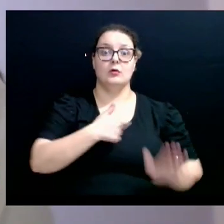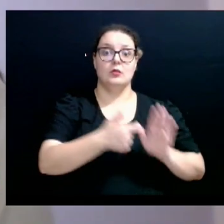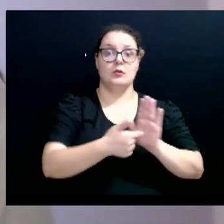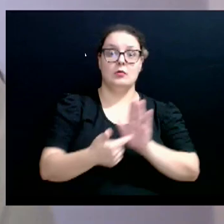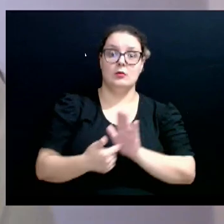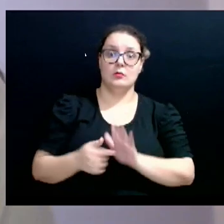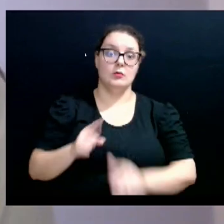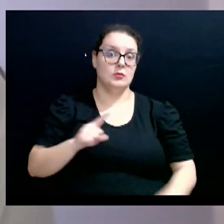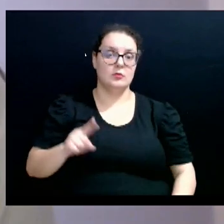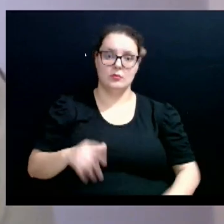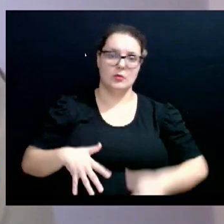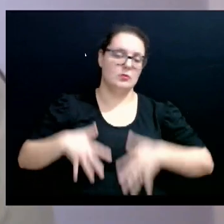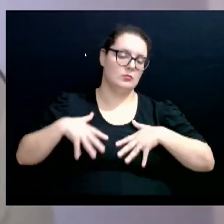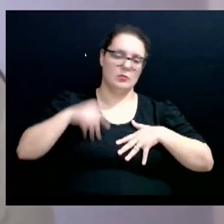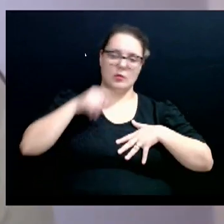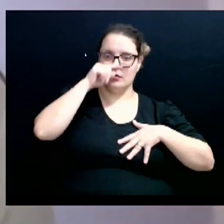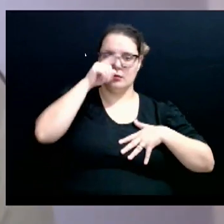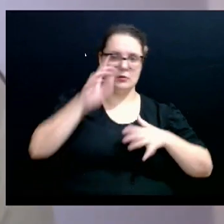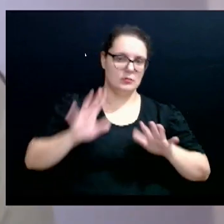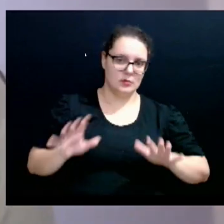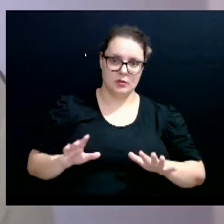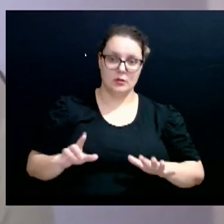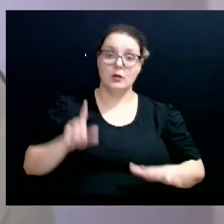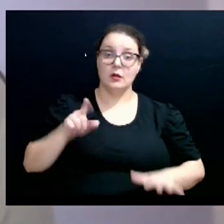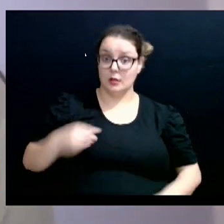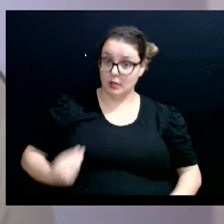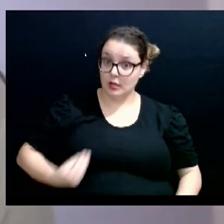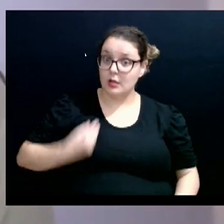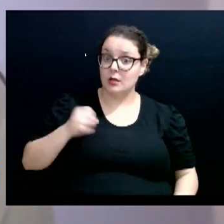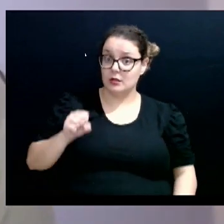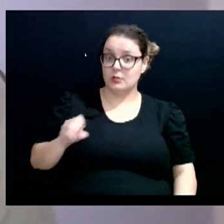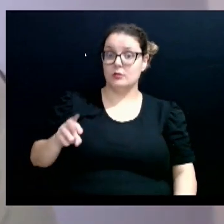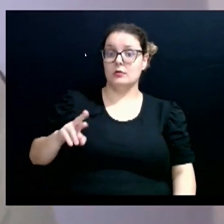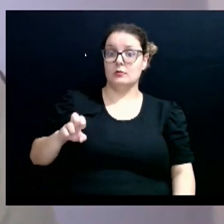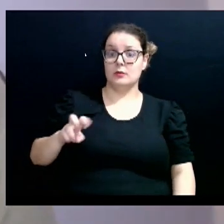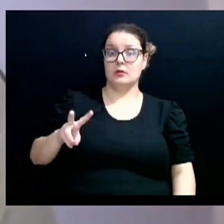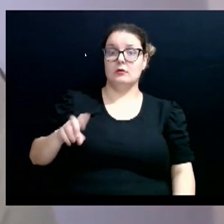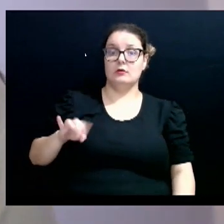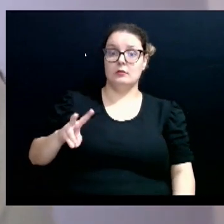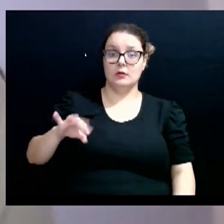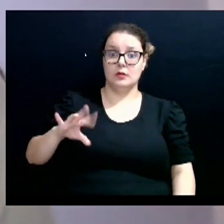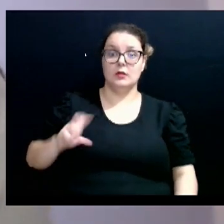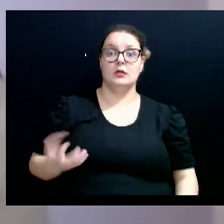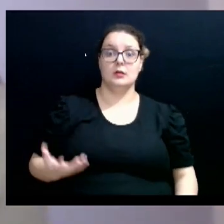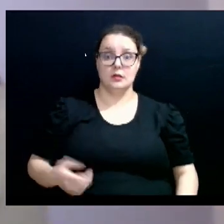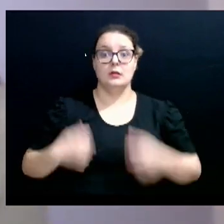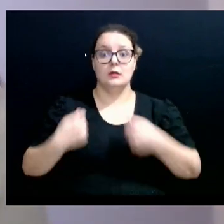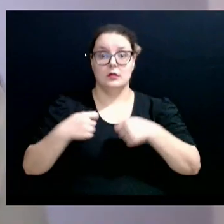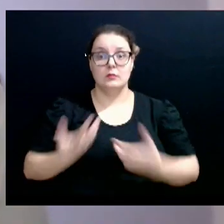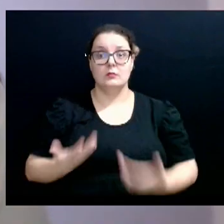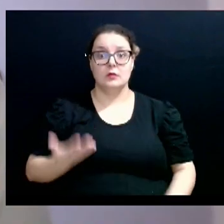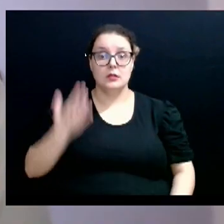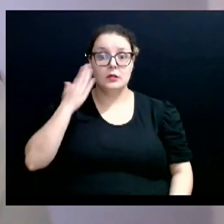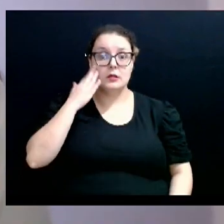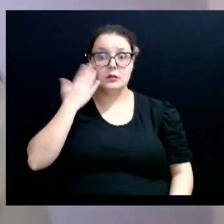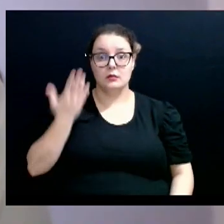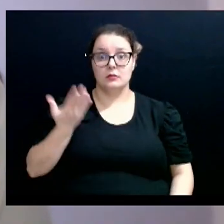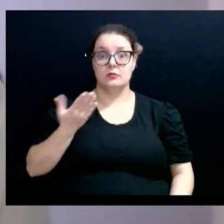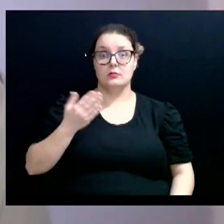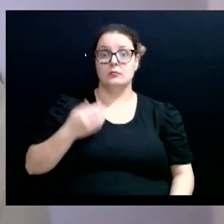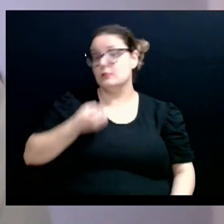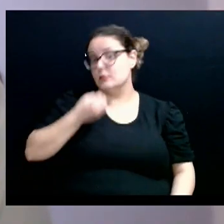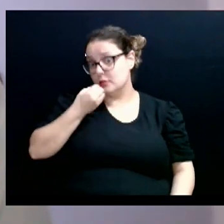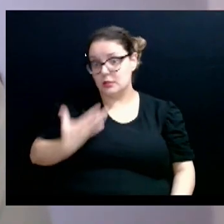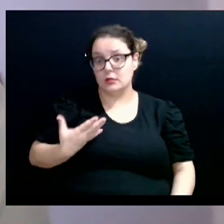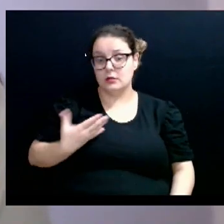egoísmo, é a sobrevivência mesmo ali. Você precisa ter cuidado, você precisa estar bem para cuidar dessa pessoa. Então, não